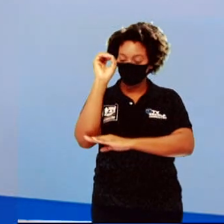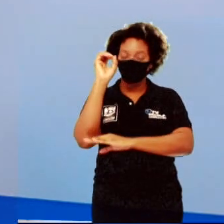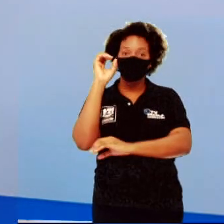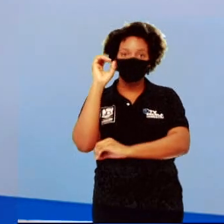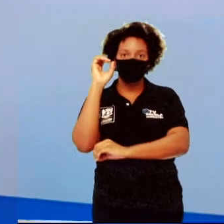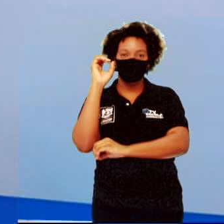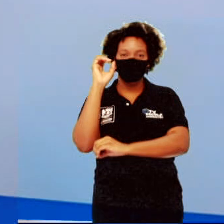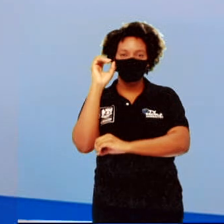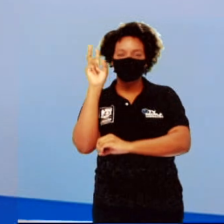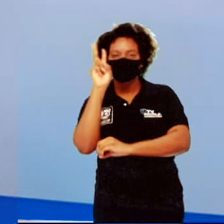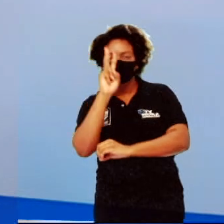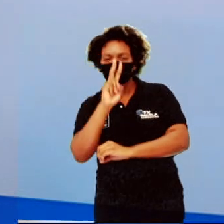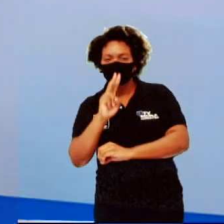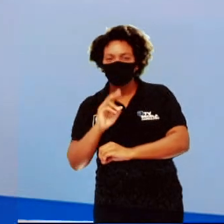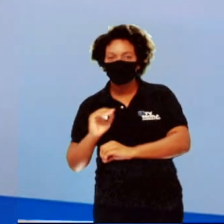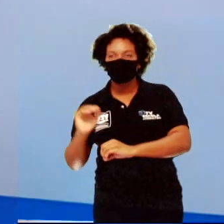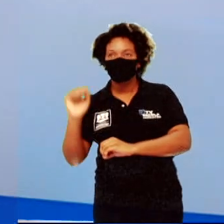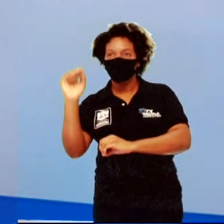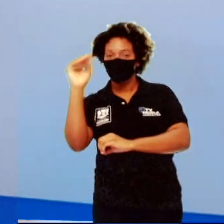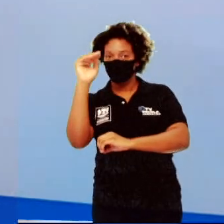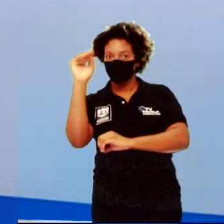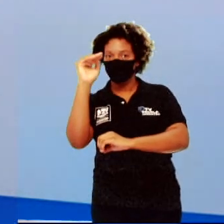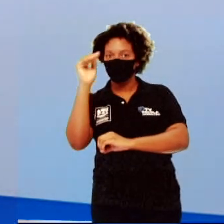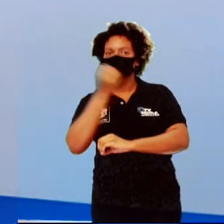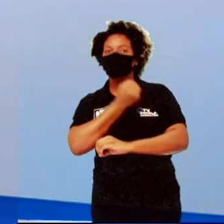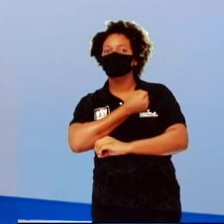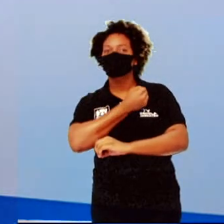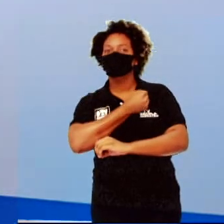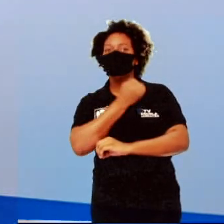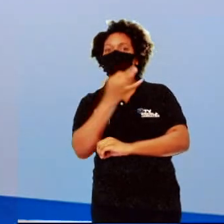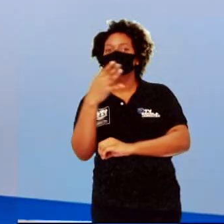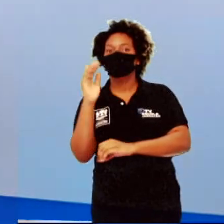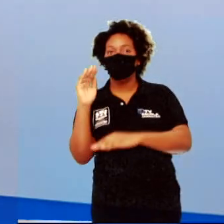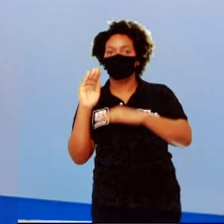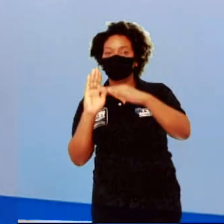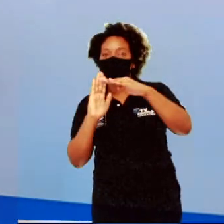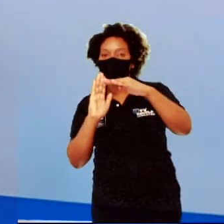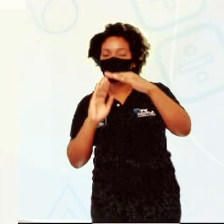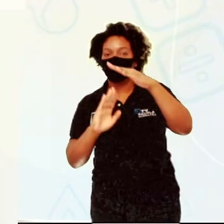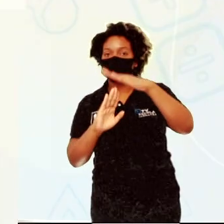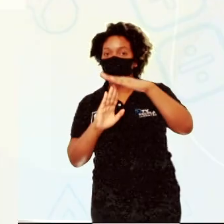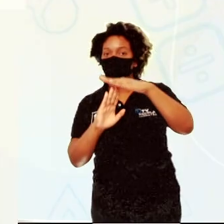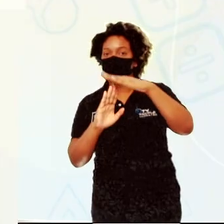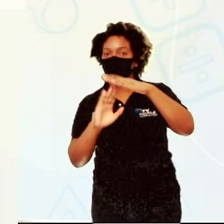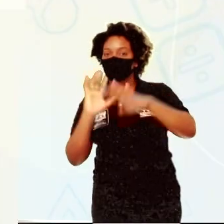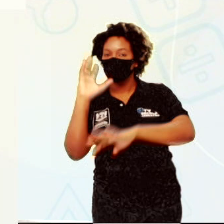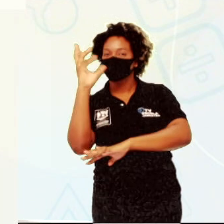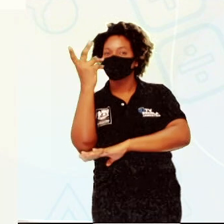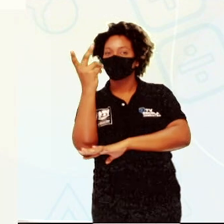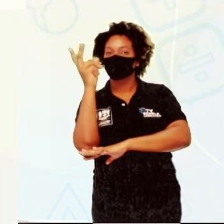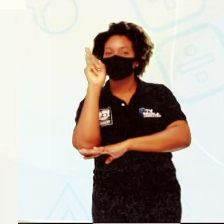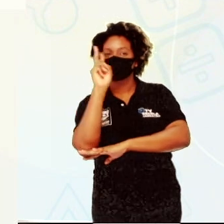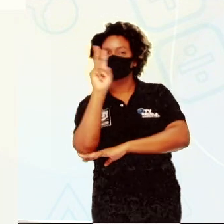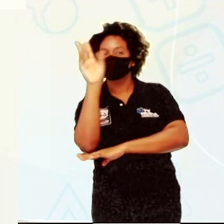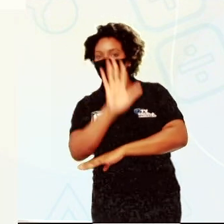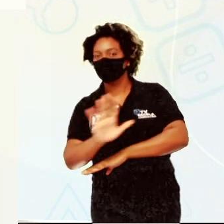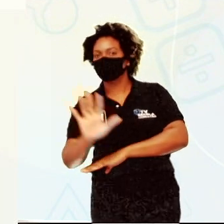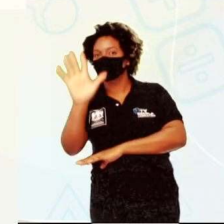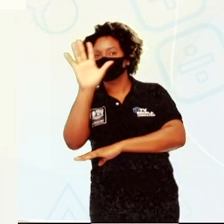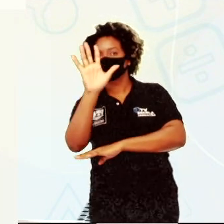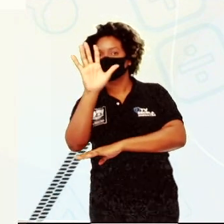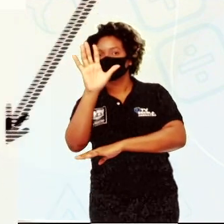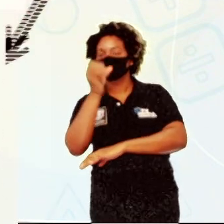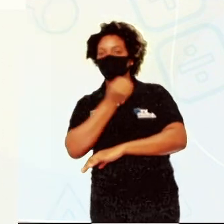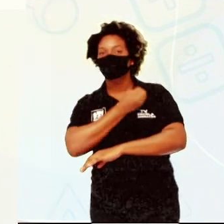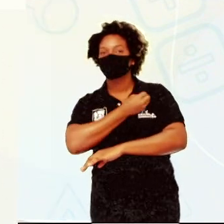última folhinha. Qual foi o número aí que parou? Dá uma olhada na tela. Olha só, no